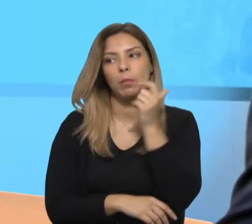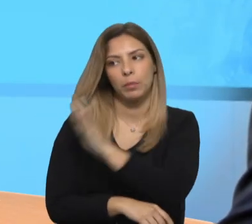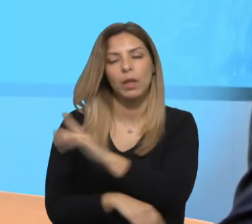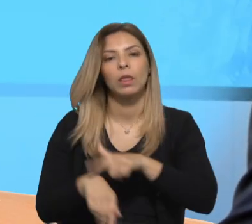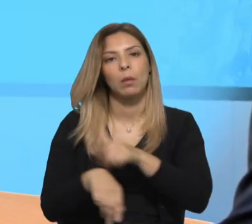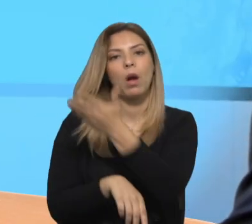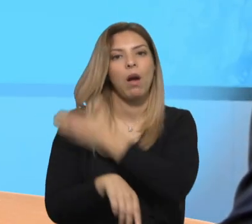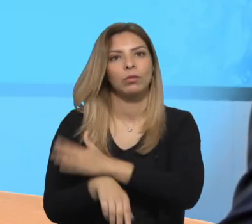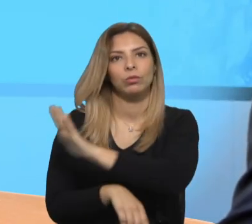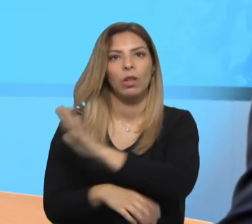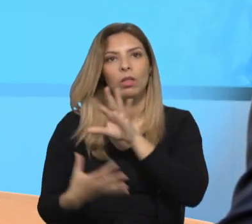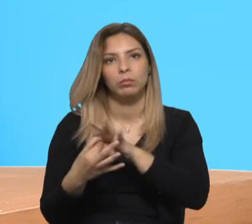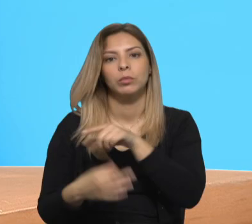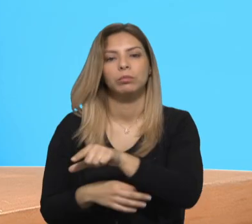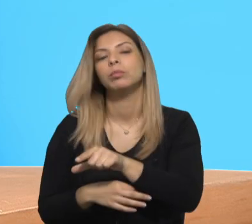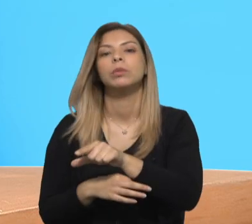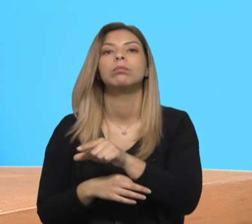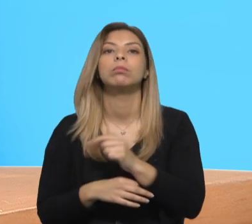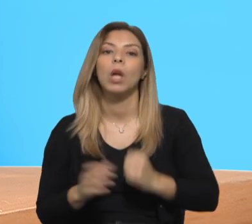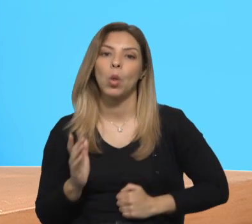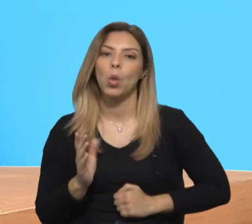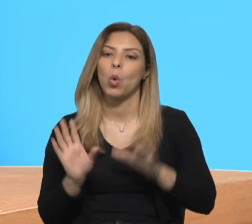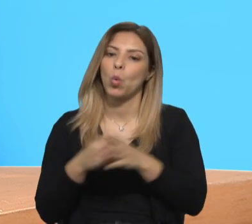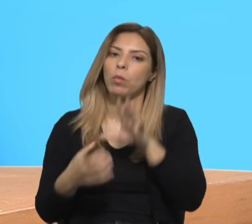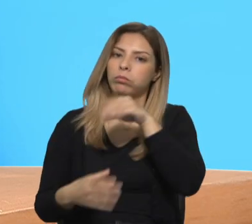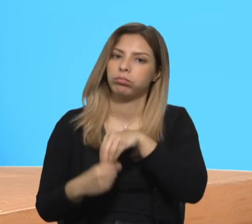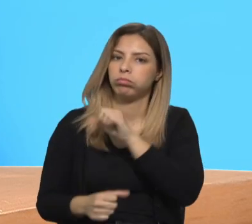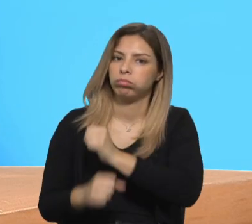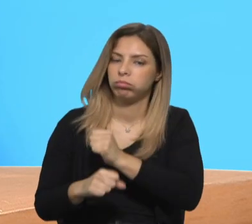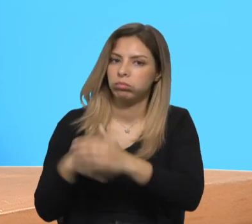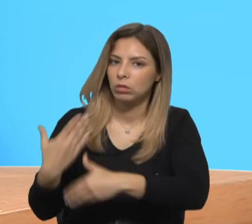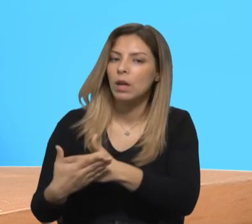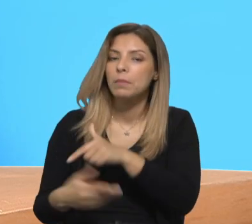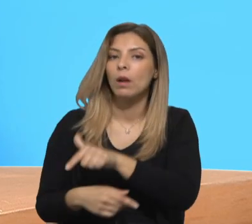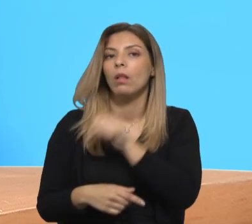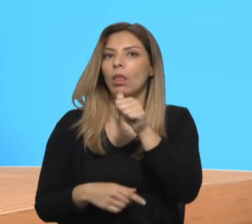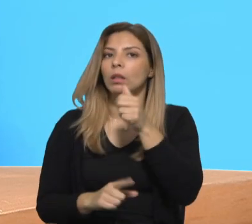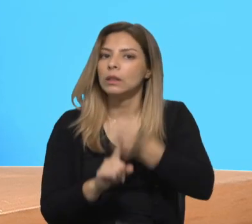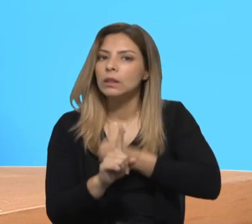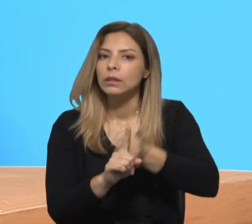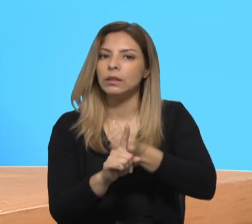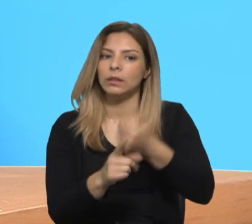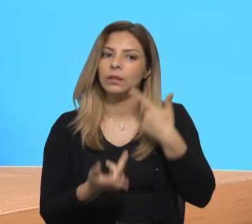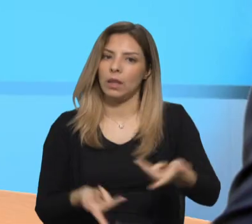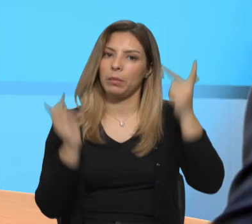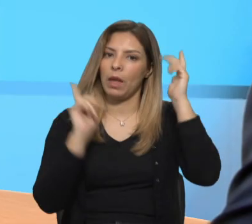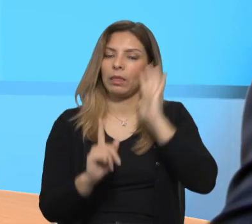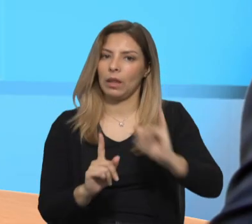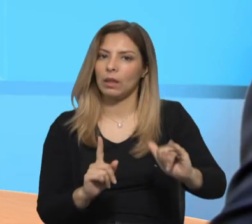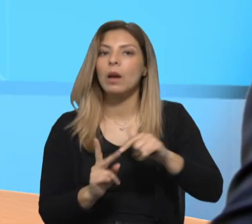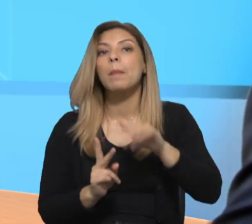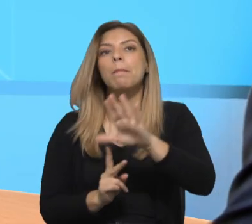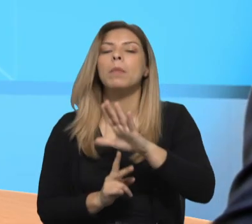era militante da Juventude Operária Católica e por isso também se envolveu na conquista e na causa da liberdade. Mas comecemos pelo